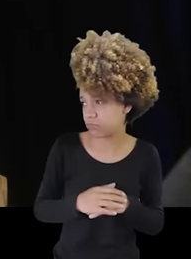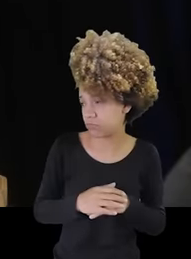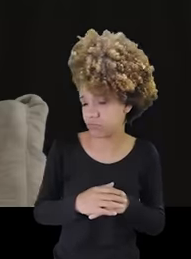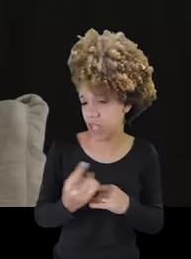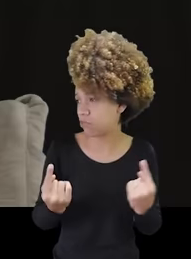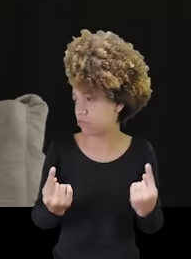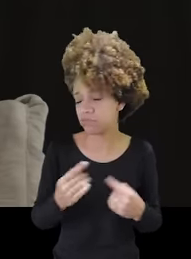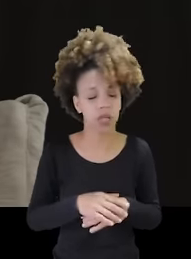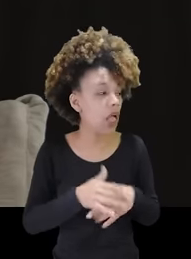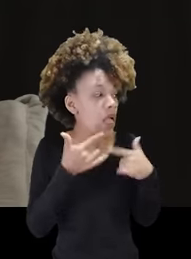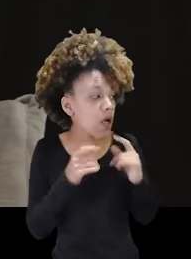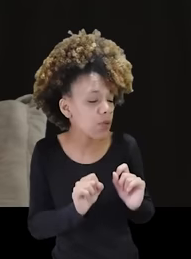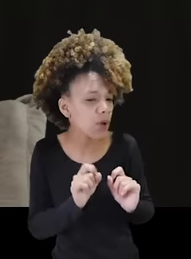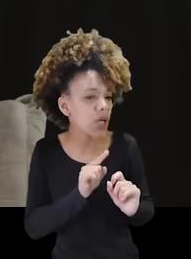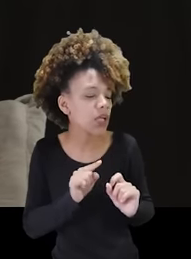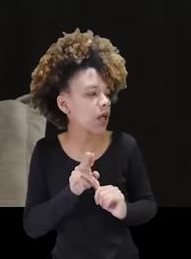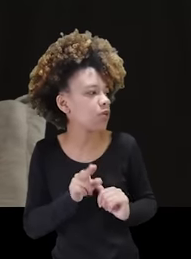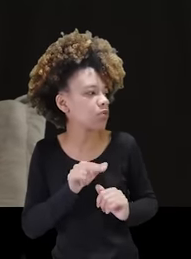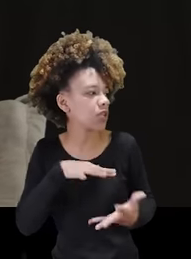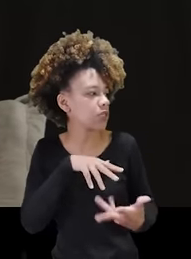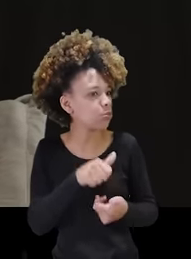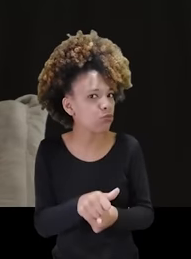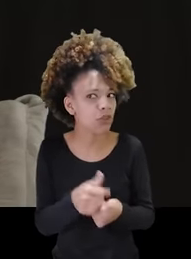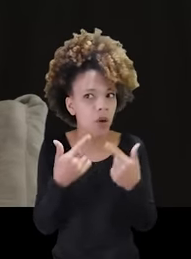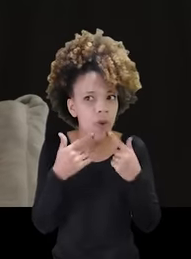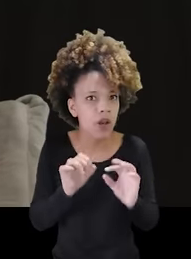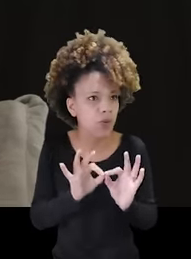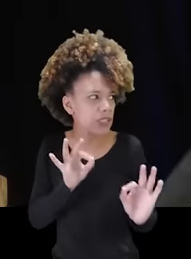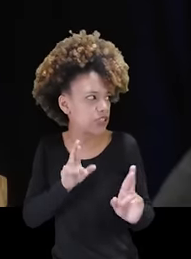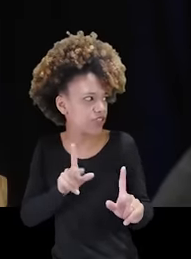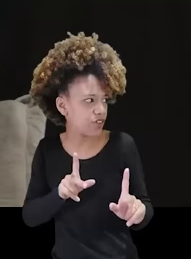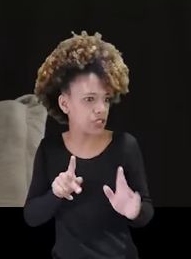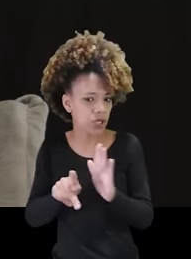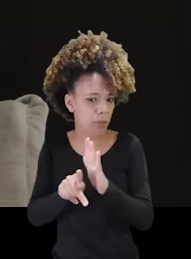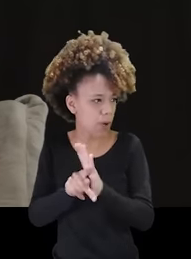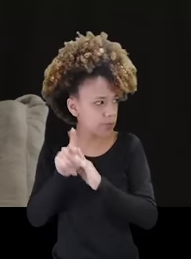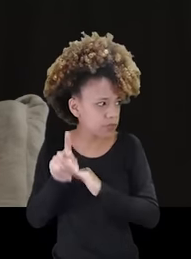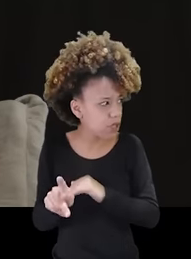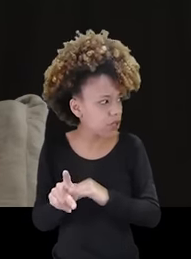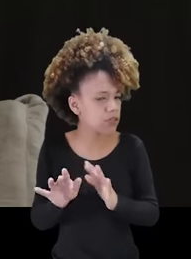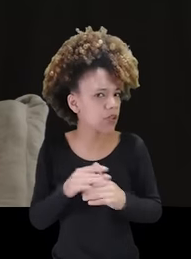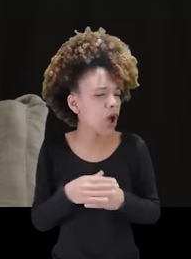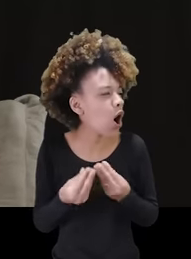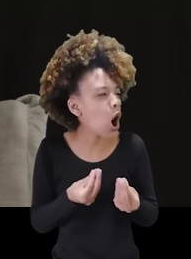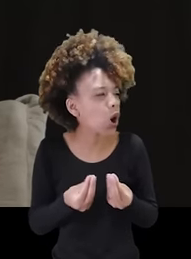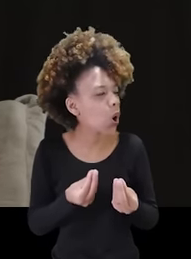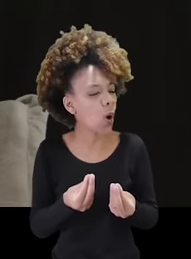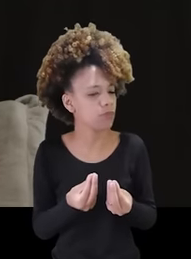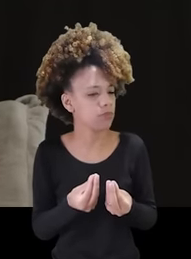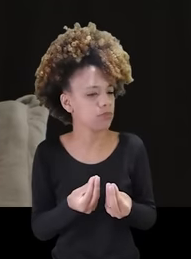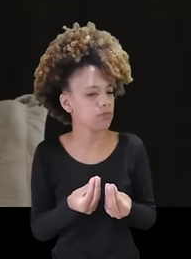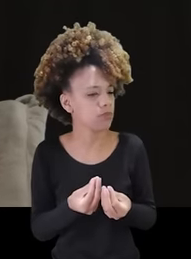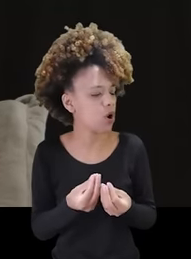e uma língua que não é falada no mundo é uma língua tão distante de tudo que é deles como é que isso